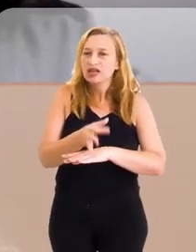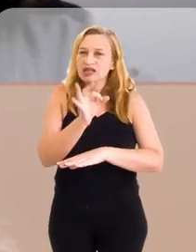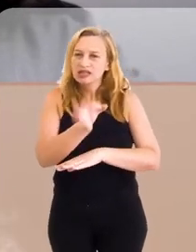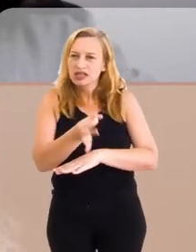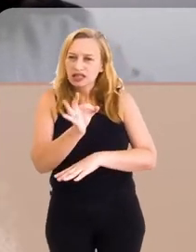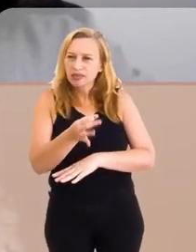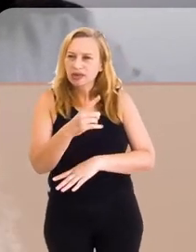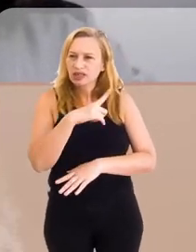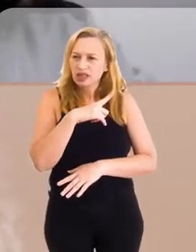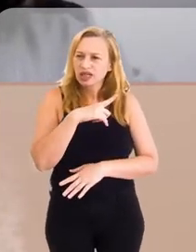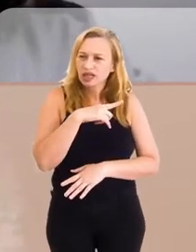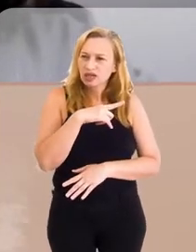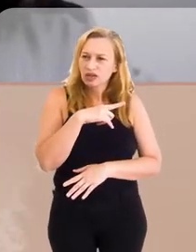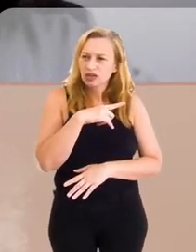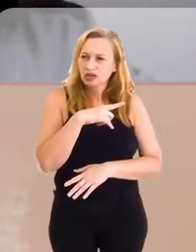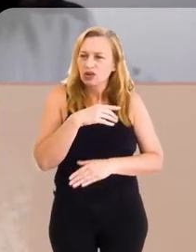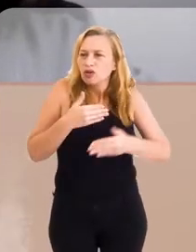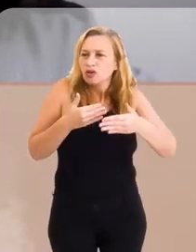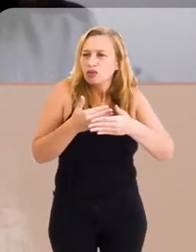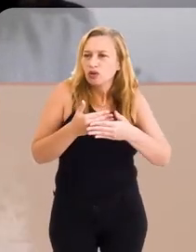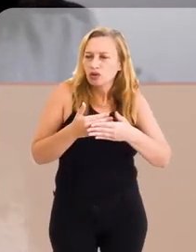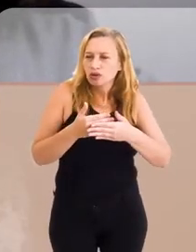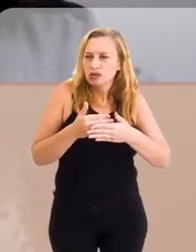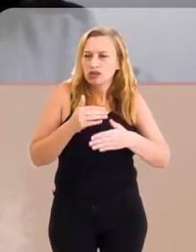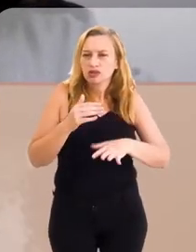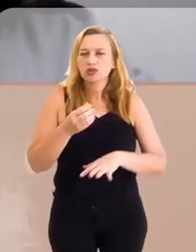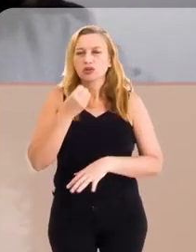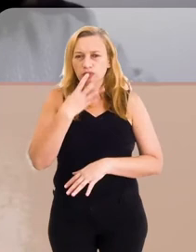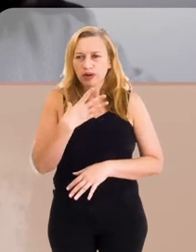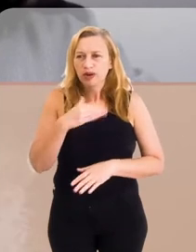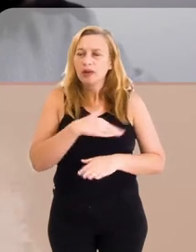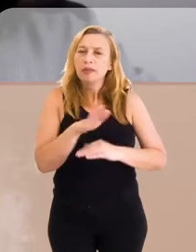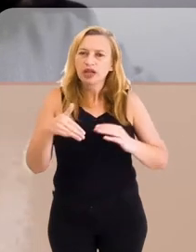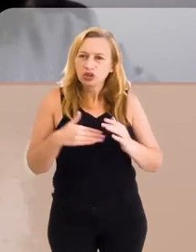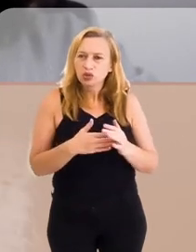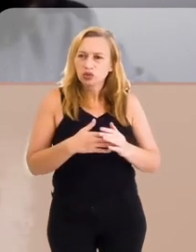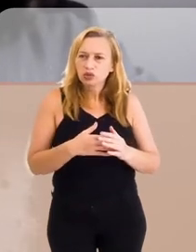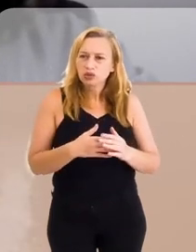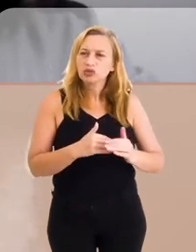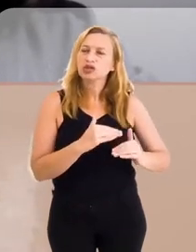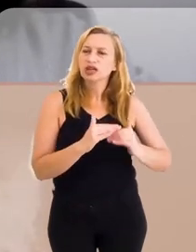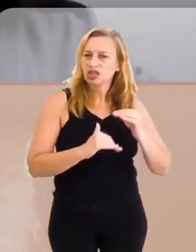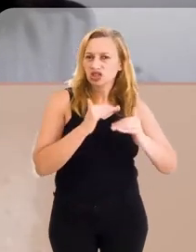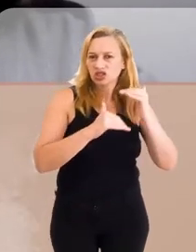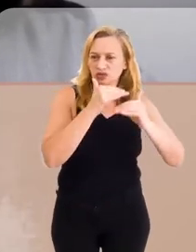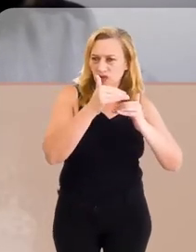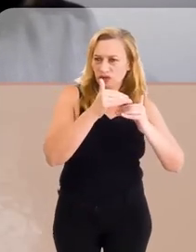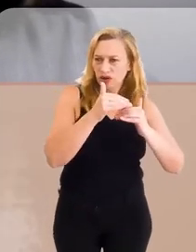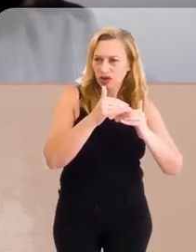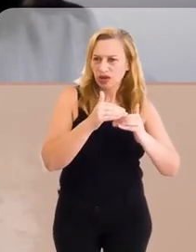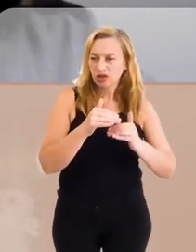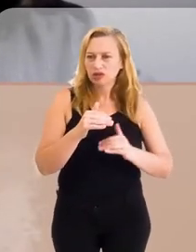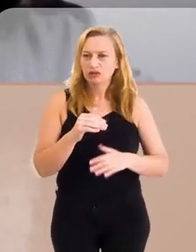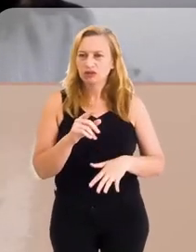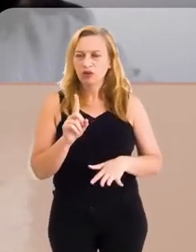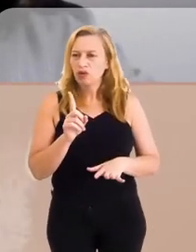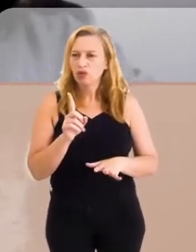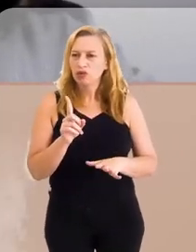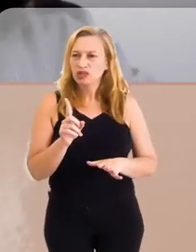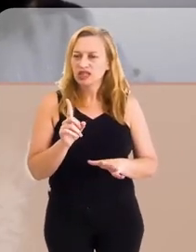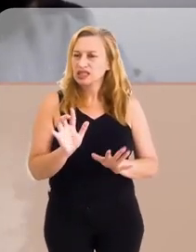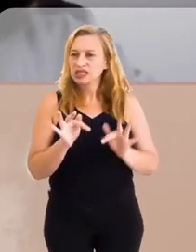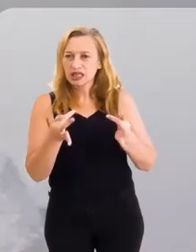cima, provavelmente nós teremos algo muito próximo da ideia do bem para todos aqueles que subiram. Não é uma